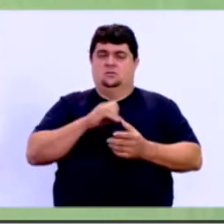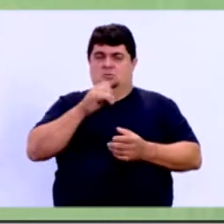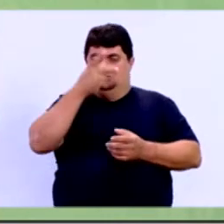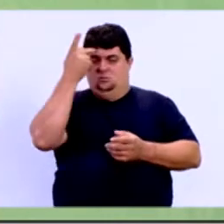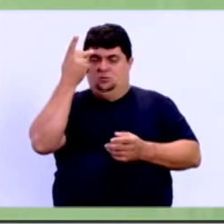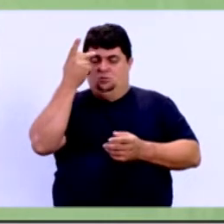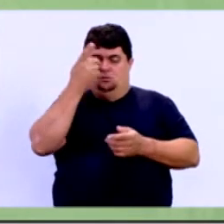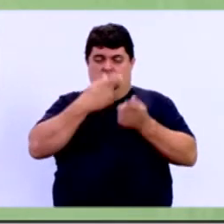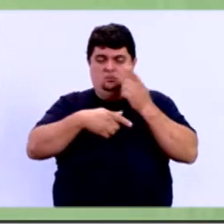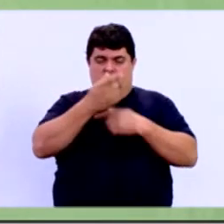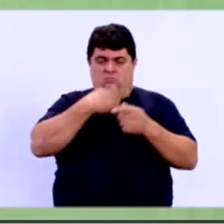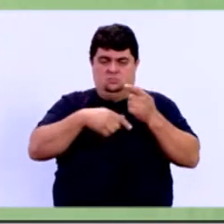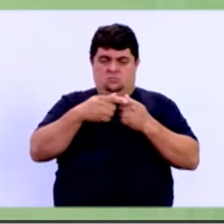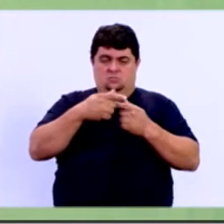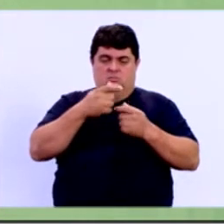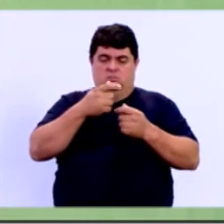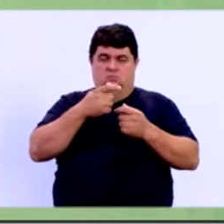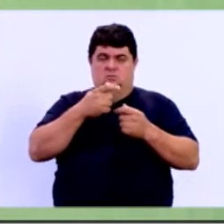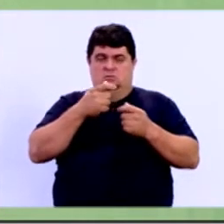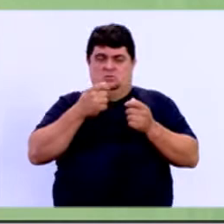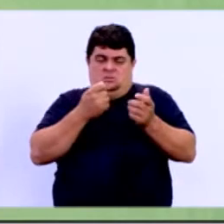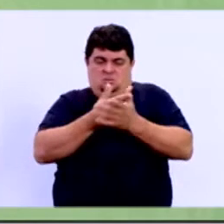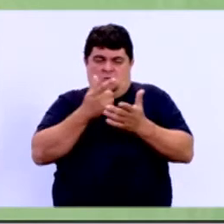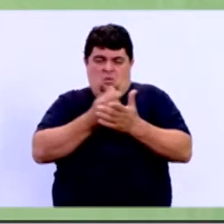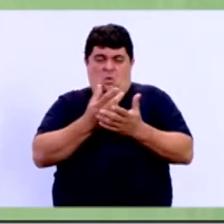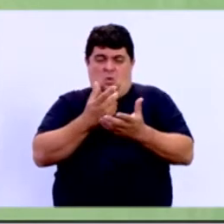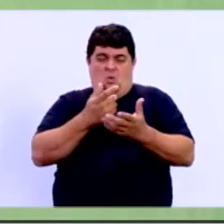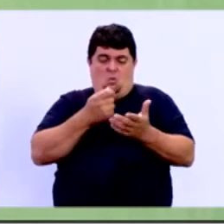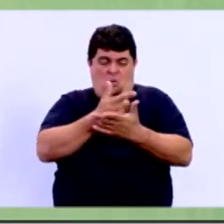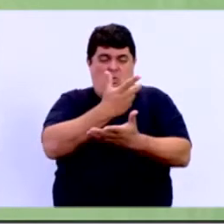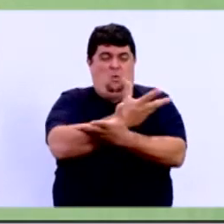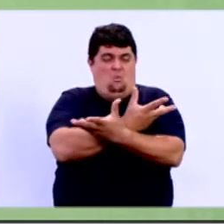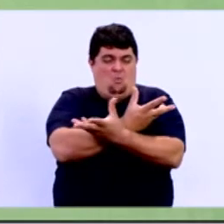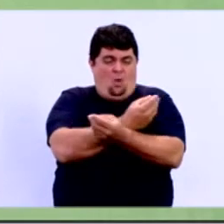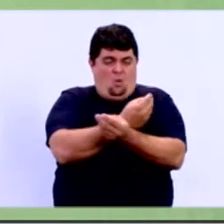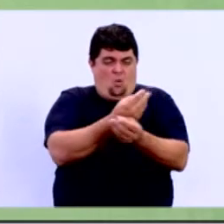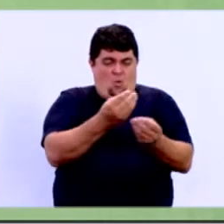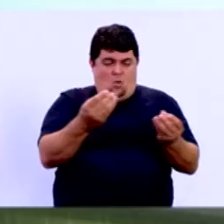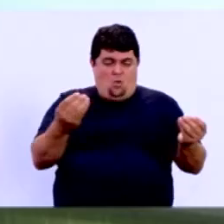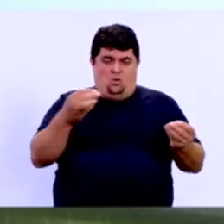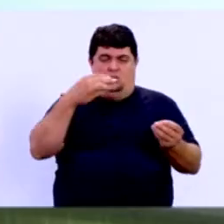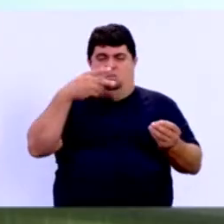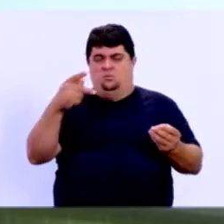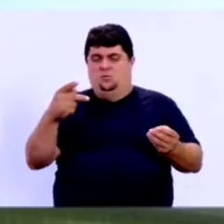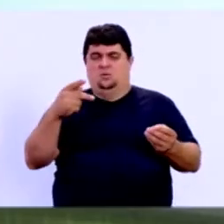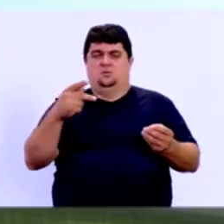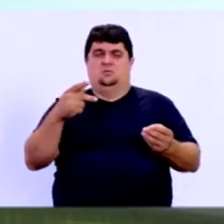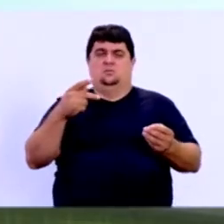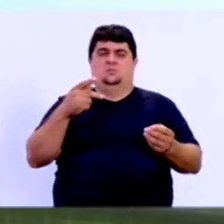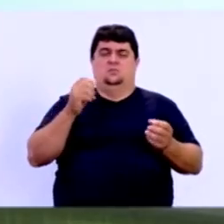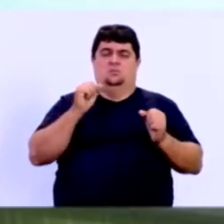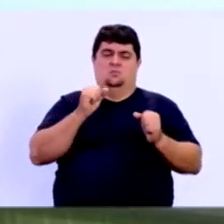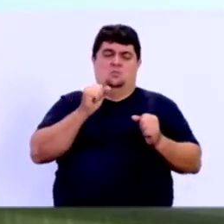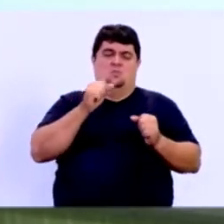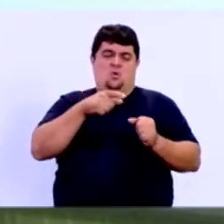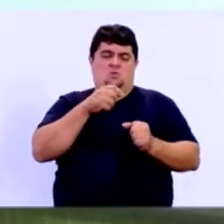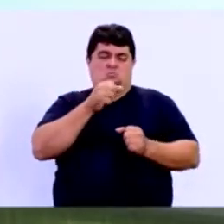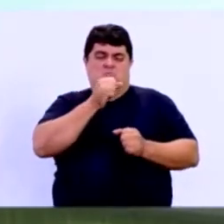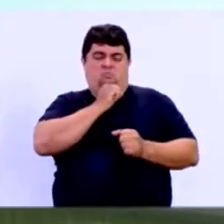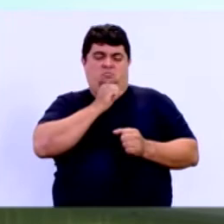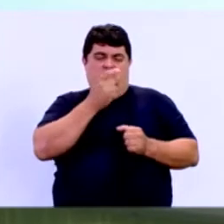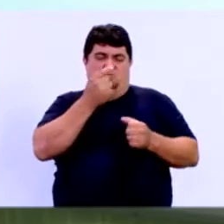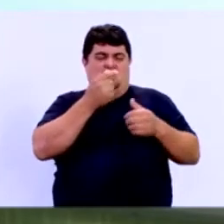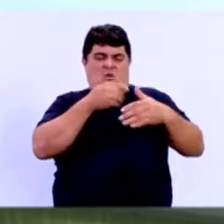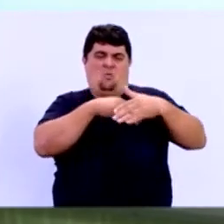compras, ele compra demasiadamente, ele compra em excesso a sua matéria-prima, o seu insumo, consequentemente ele está